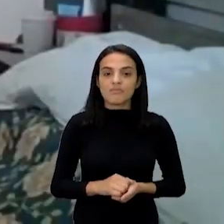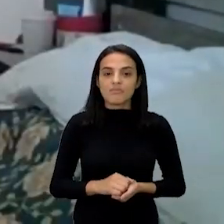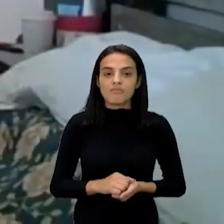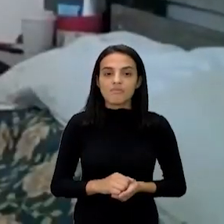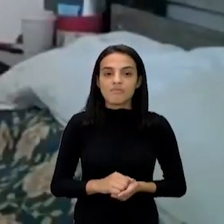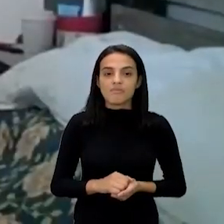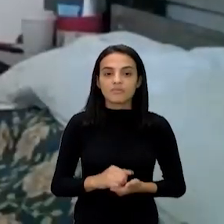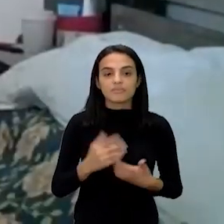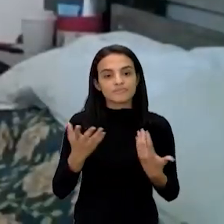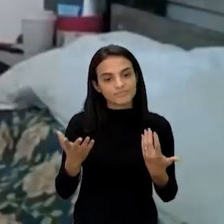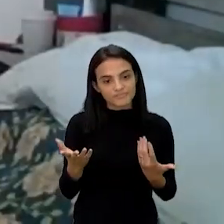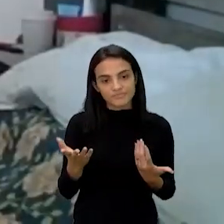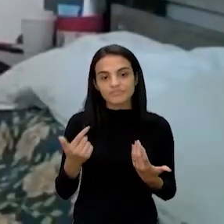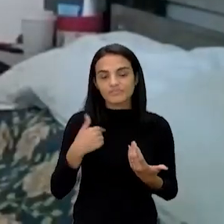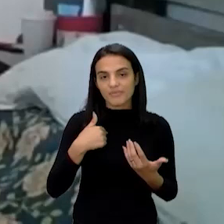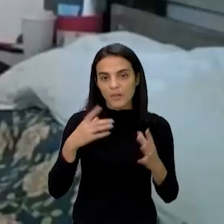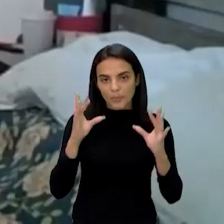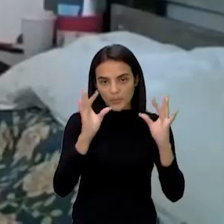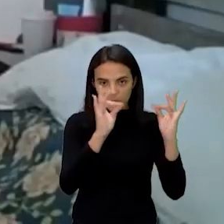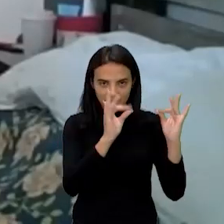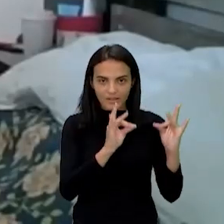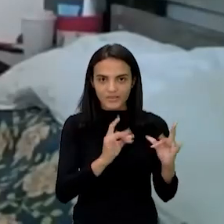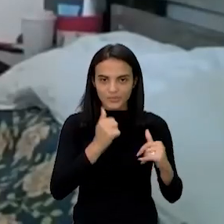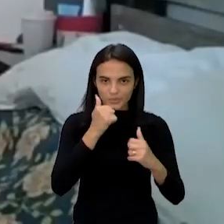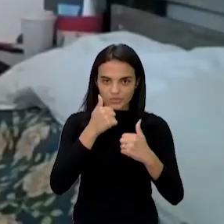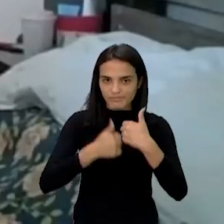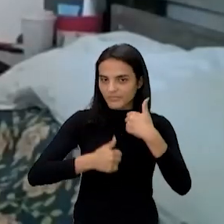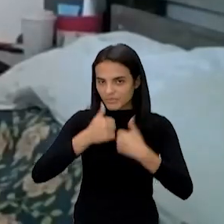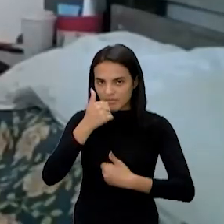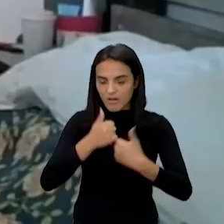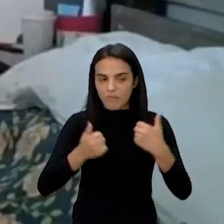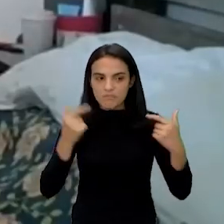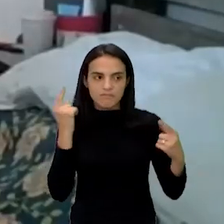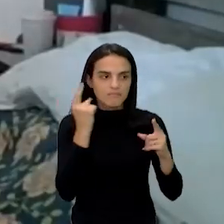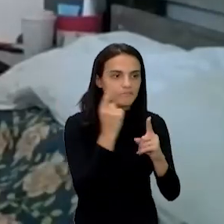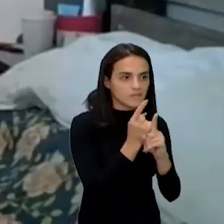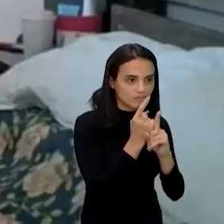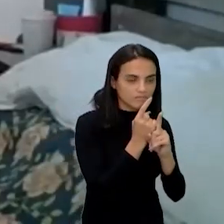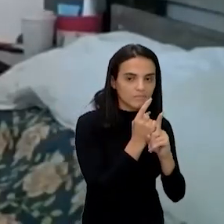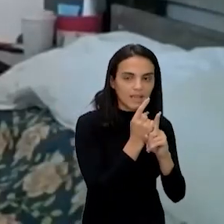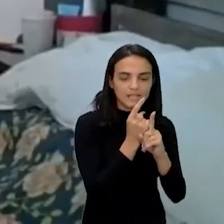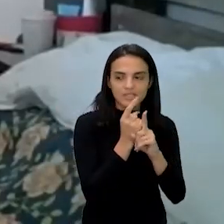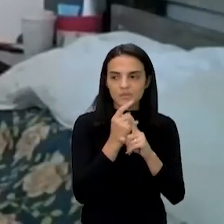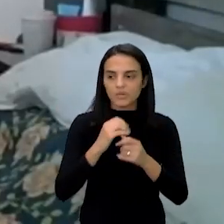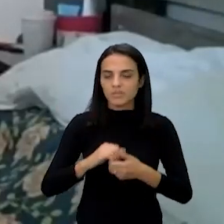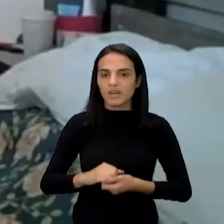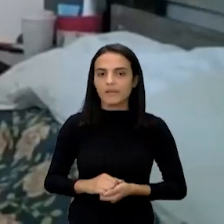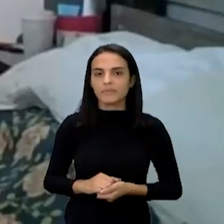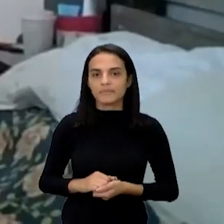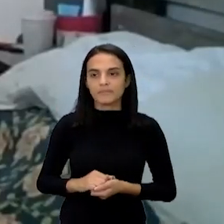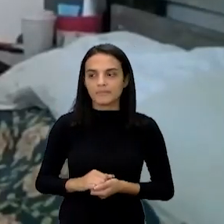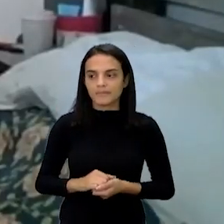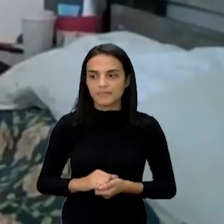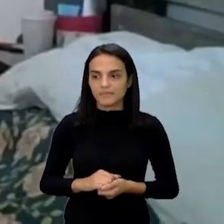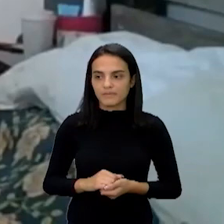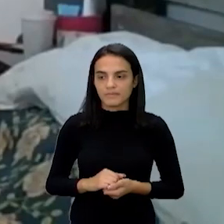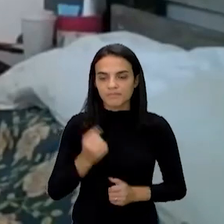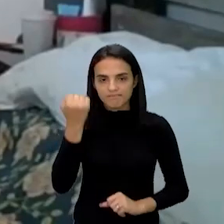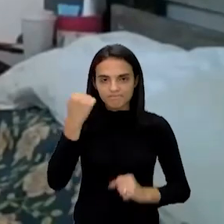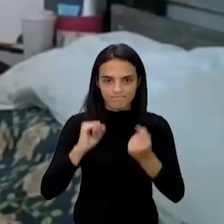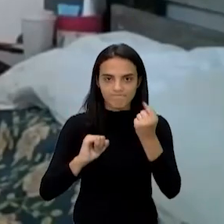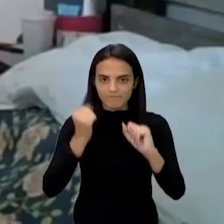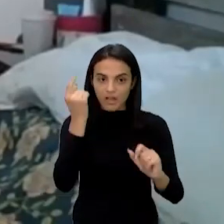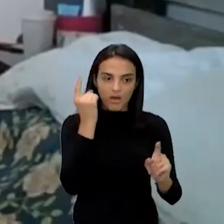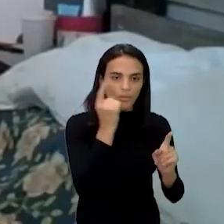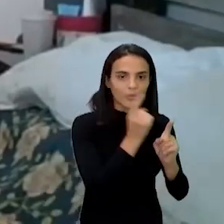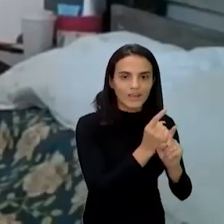E aí foi quando o meu técnico de atletismo me descobriu. Aí ele foi uma pessoa que me apoiou imensamente. Foi quando eu